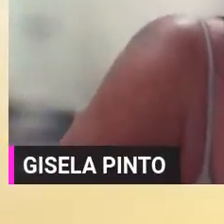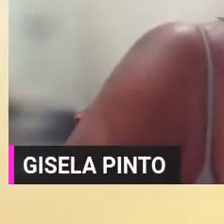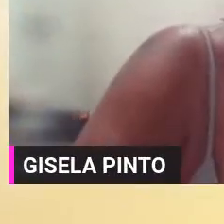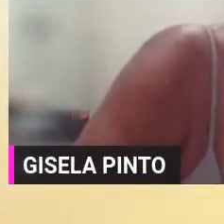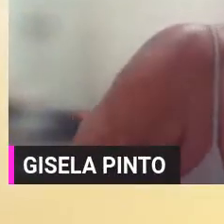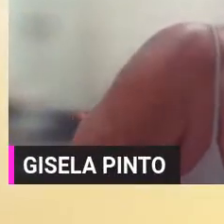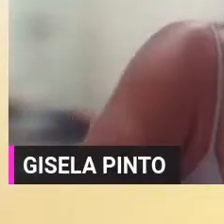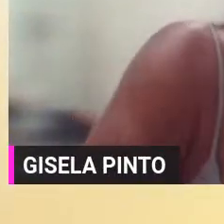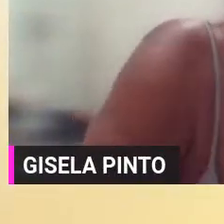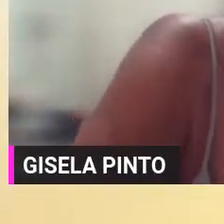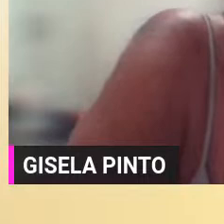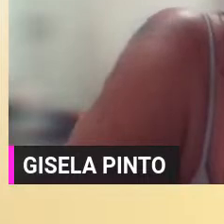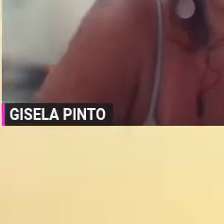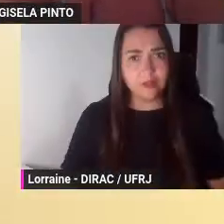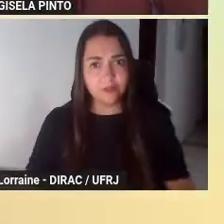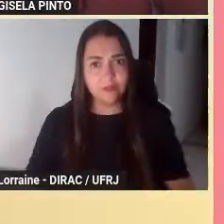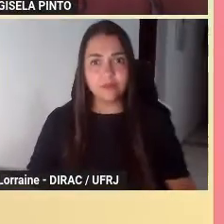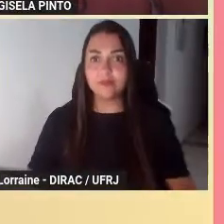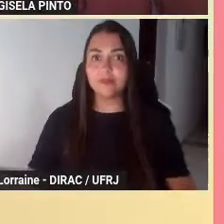Obrigada.